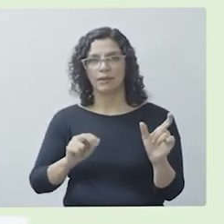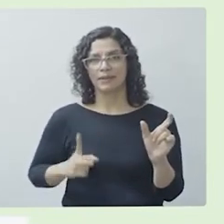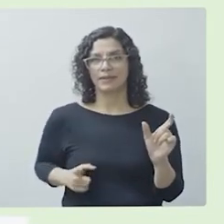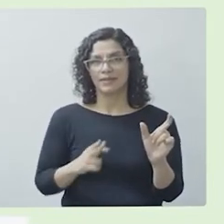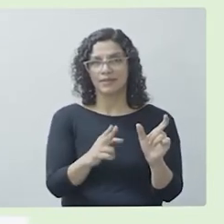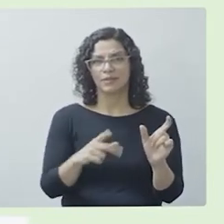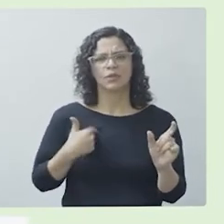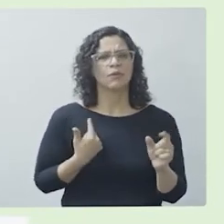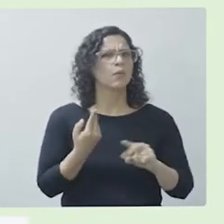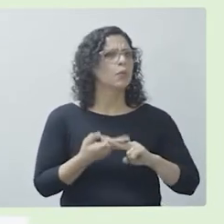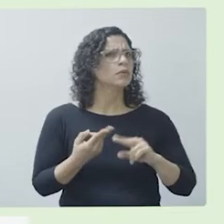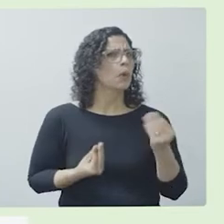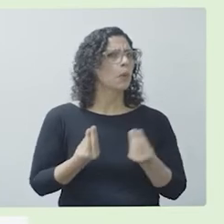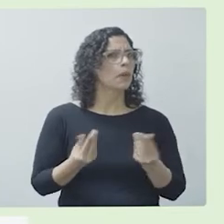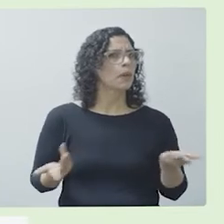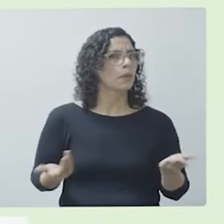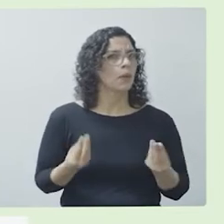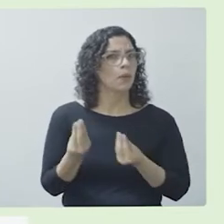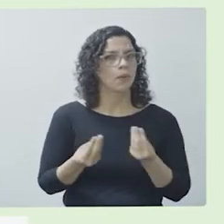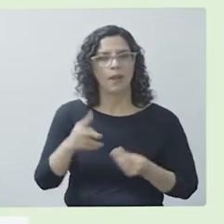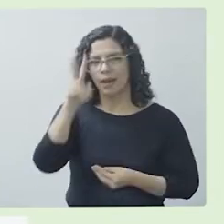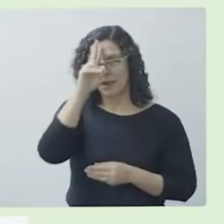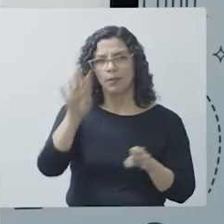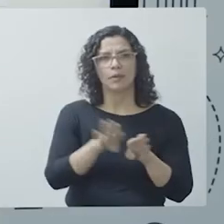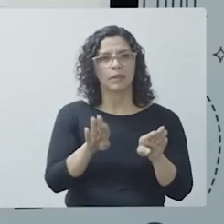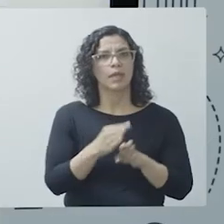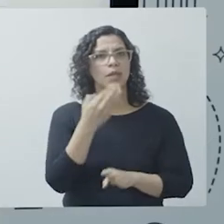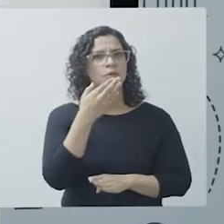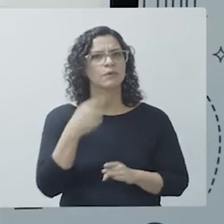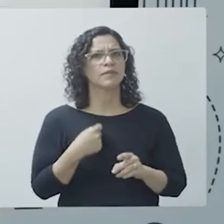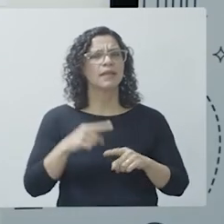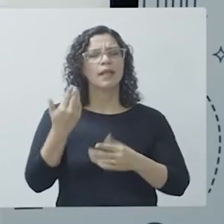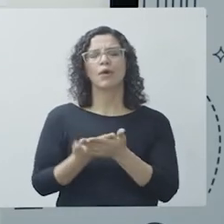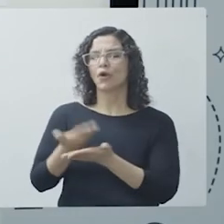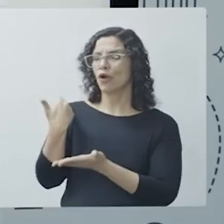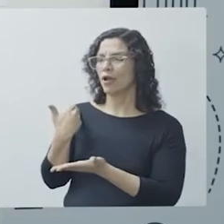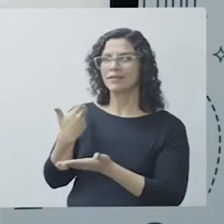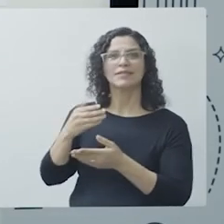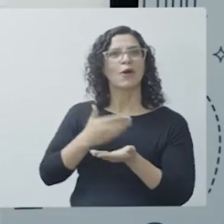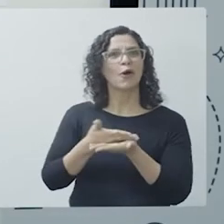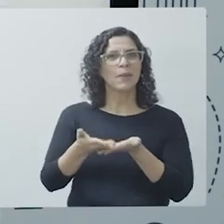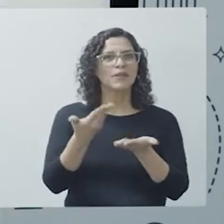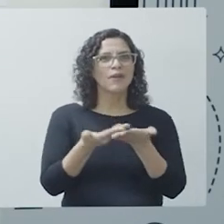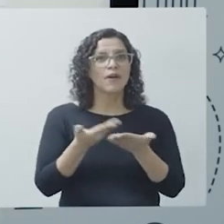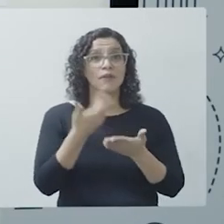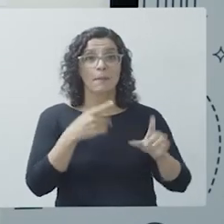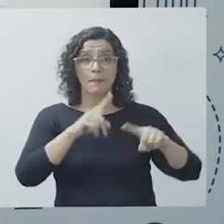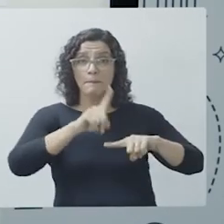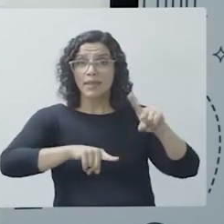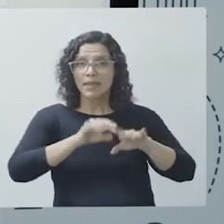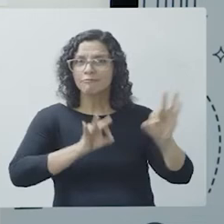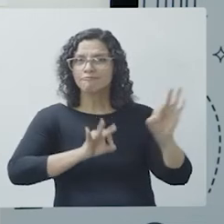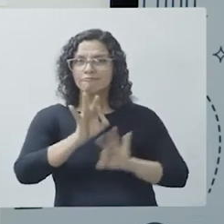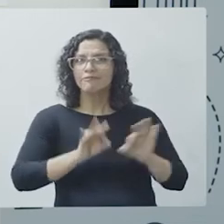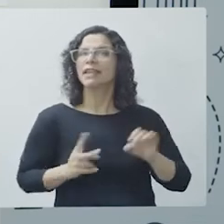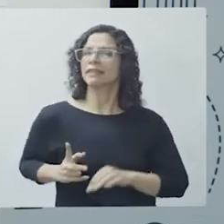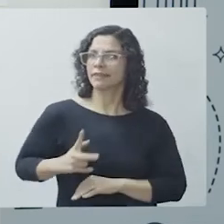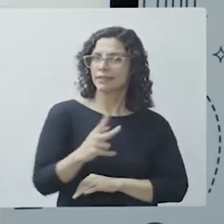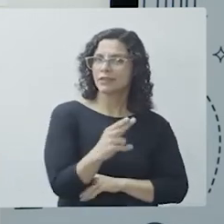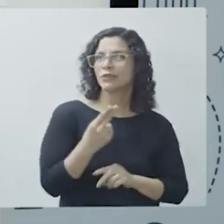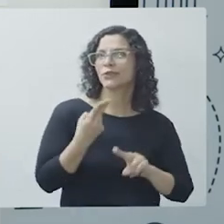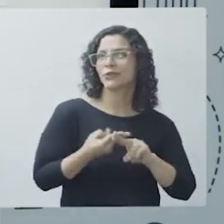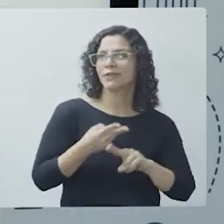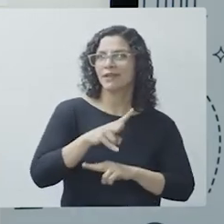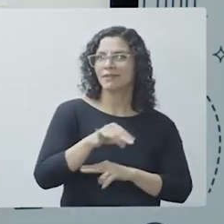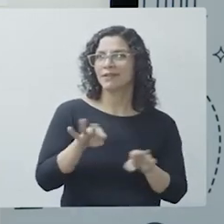ter que fazer com a tesoura? Lembram que a professora pediu lá no início, quando vocês estavam separando os materiais,